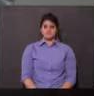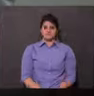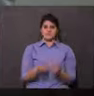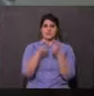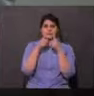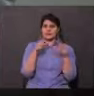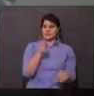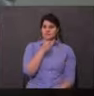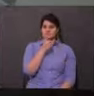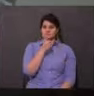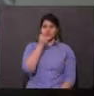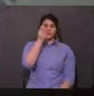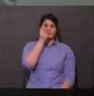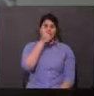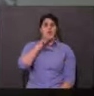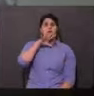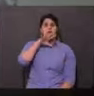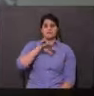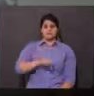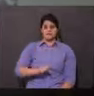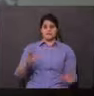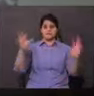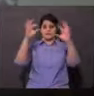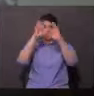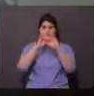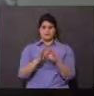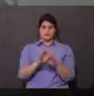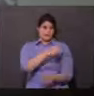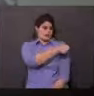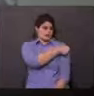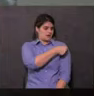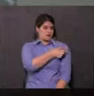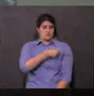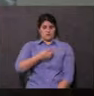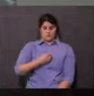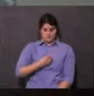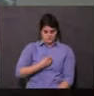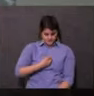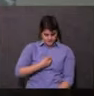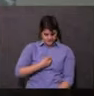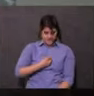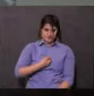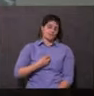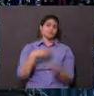In nomine Patris et Filii et Spiritus Sancti.